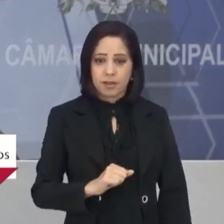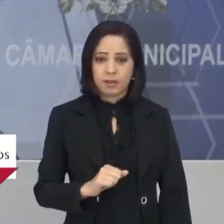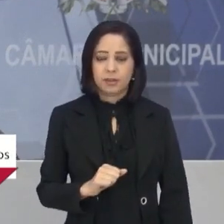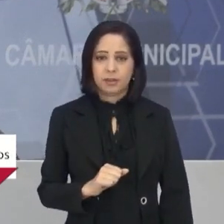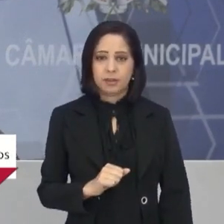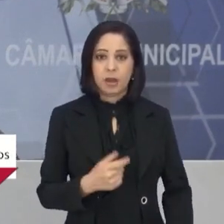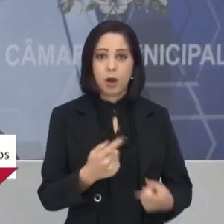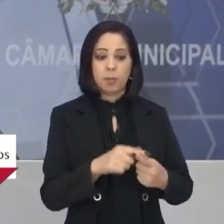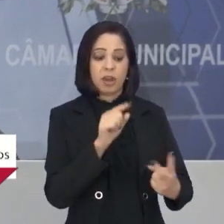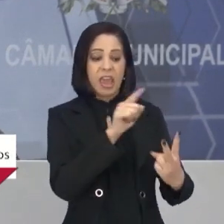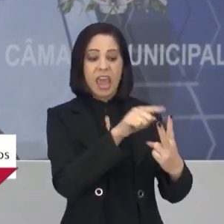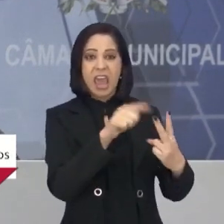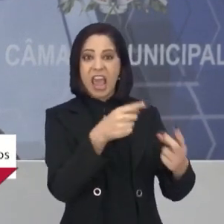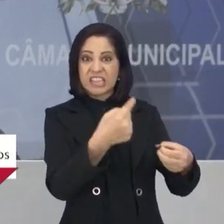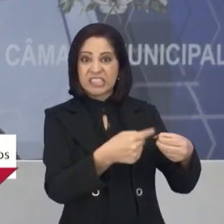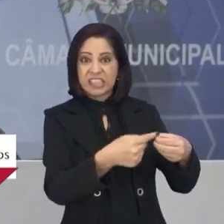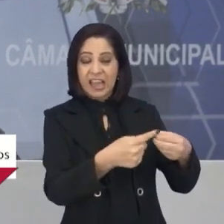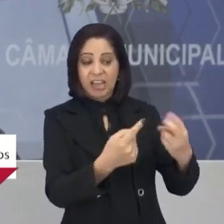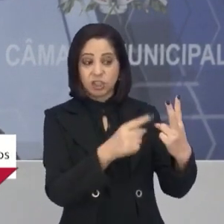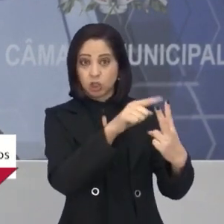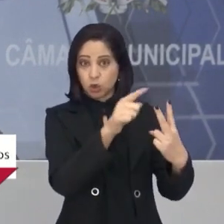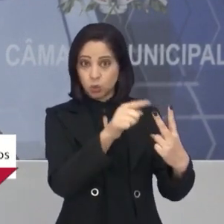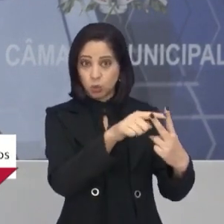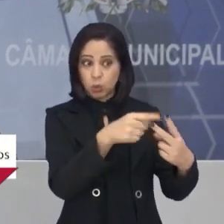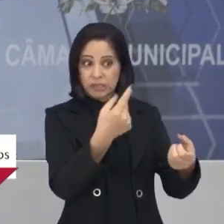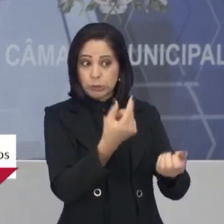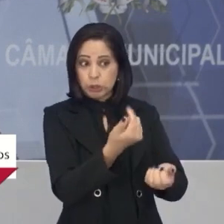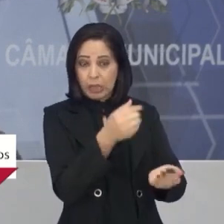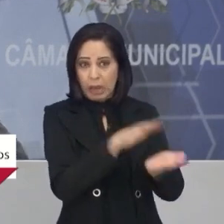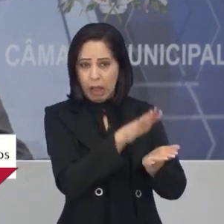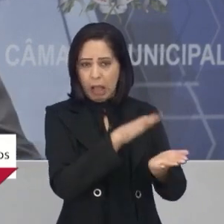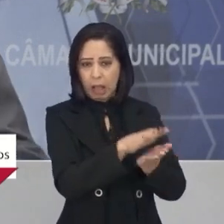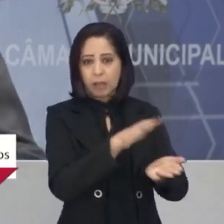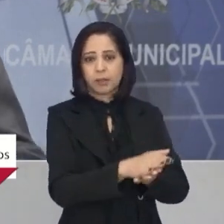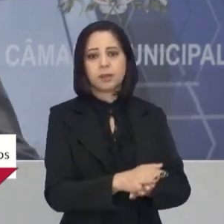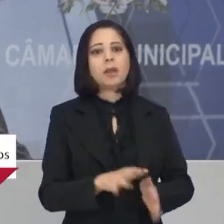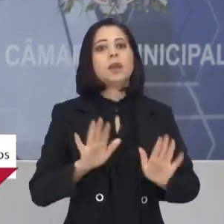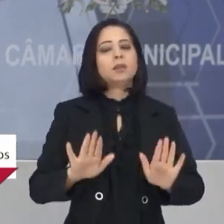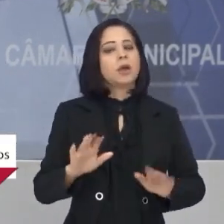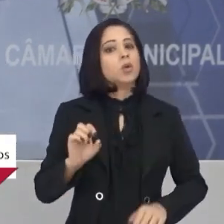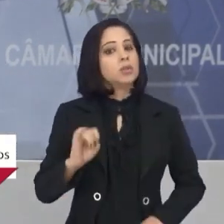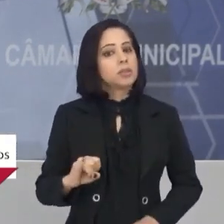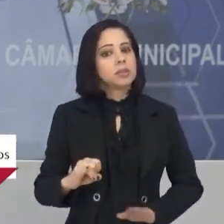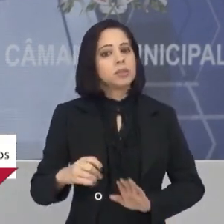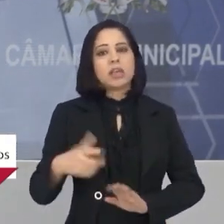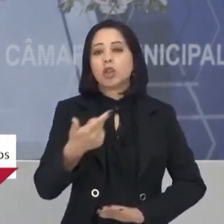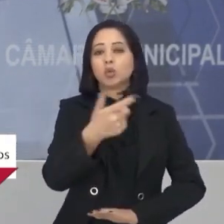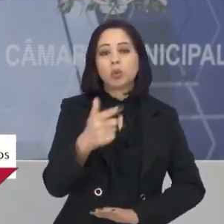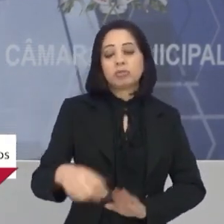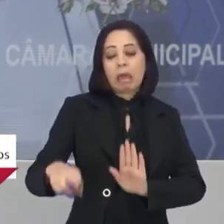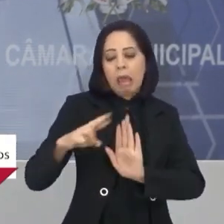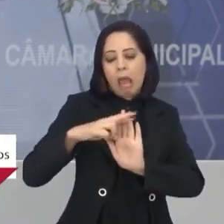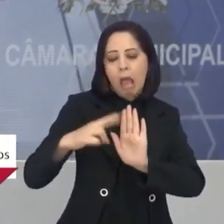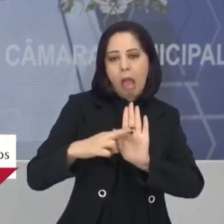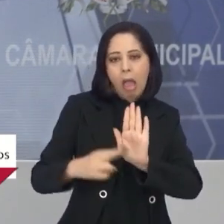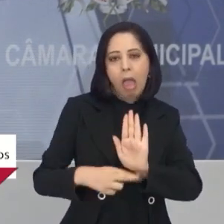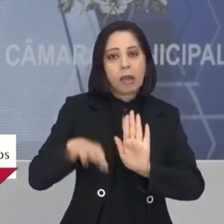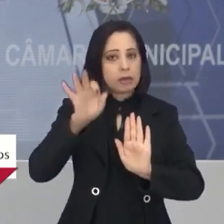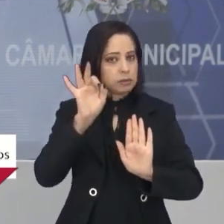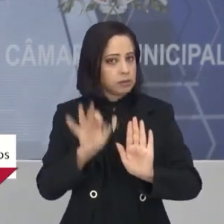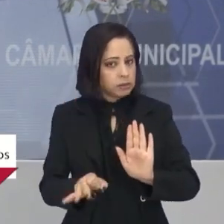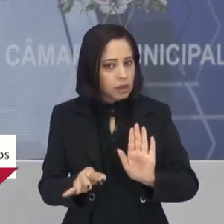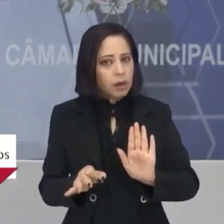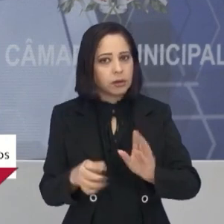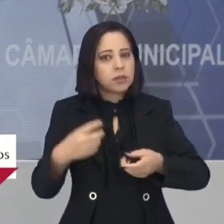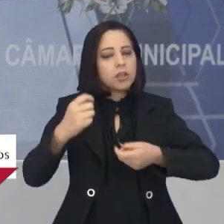na gestão fiscal isso tudo impacta em quê Se eu não tenho regras fiscais de condução